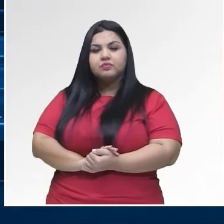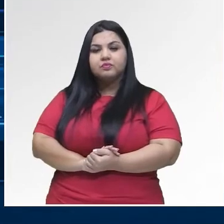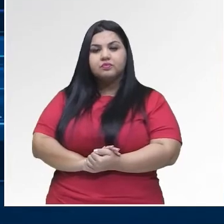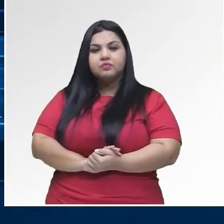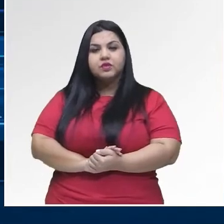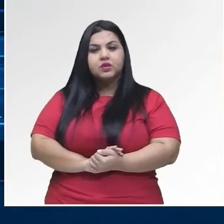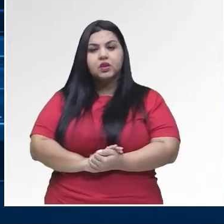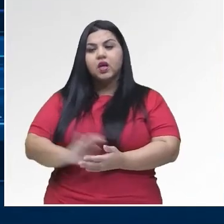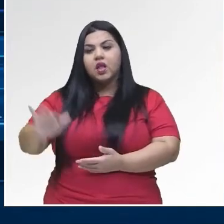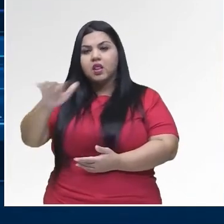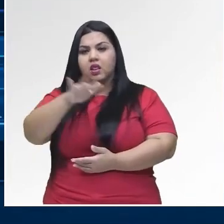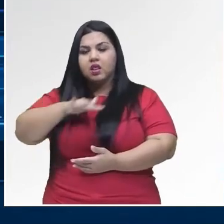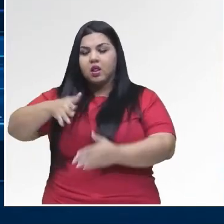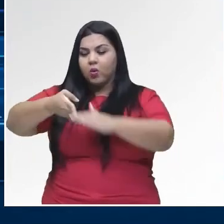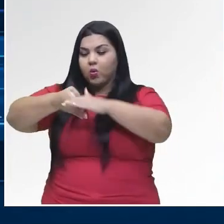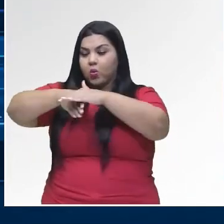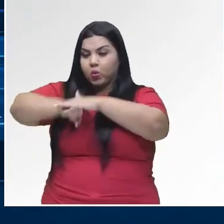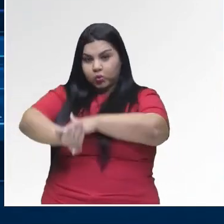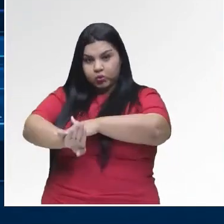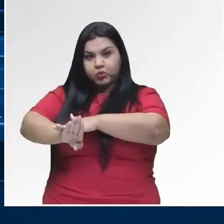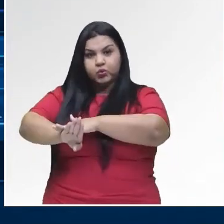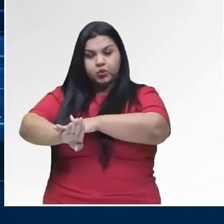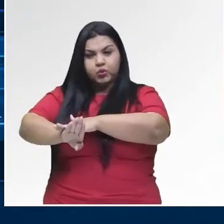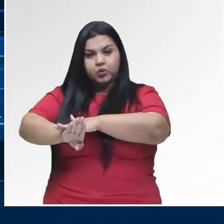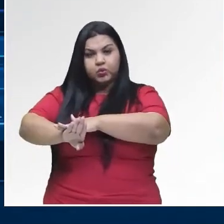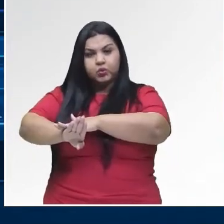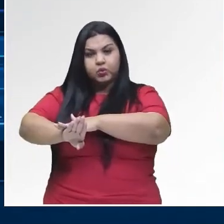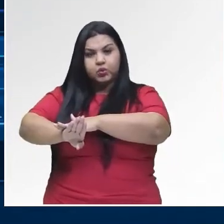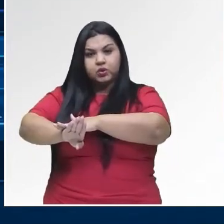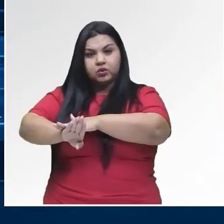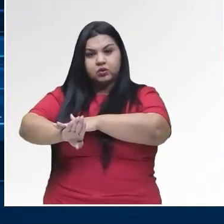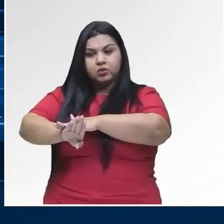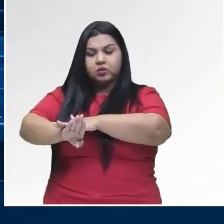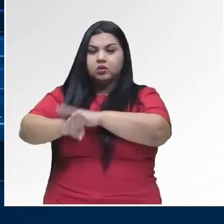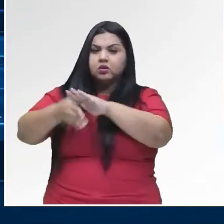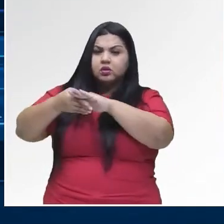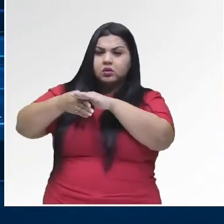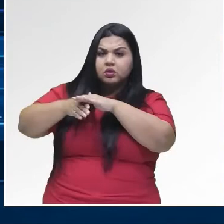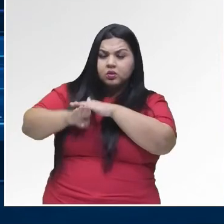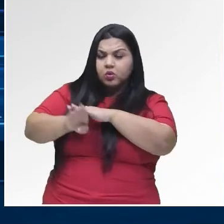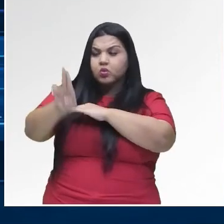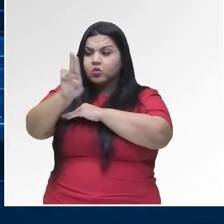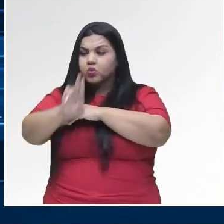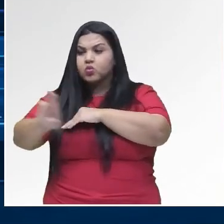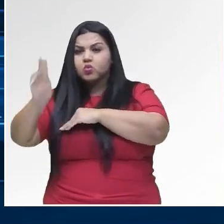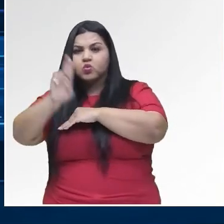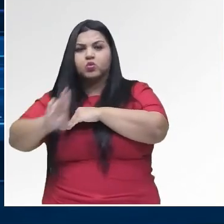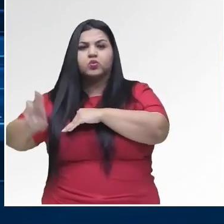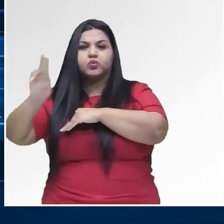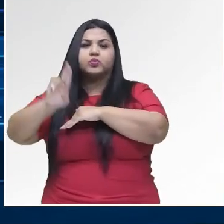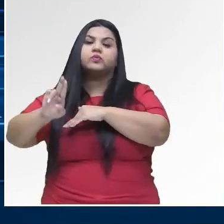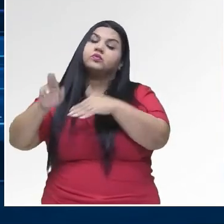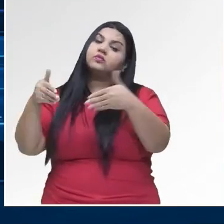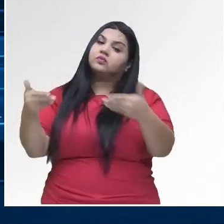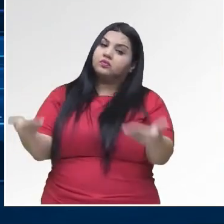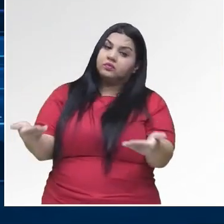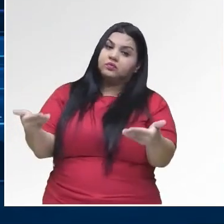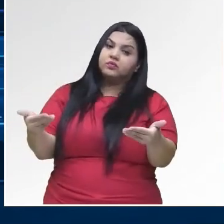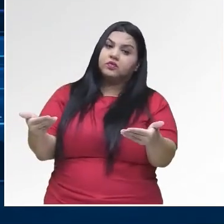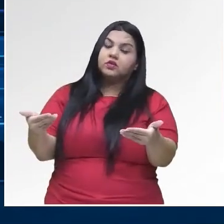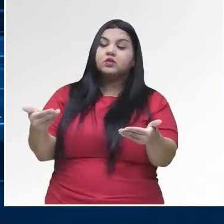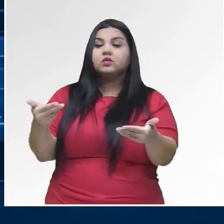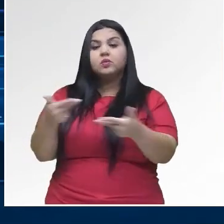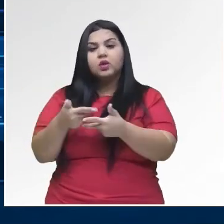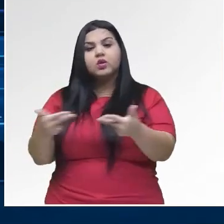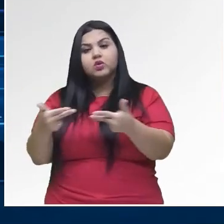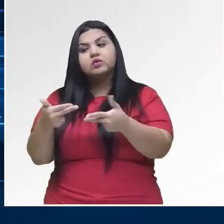mais no campo dos costumes, no campo do hábito, no campo do uso. Portanto, é uma coisa